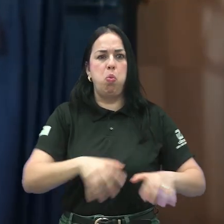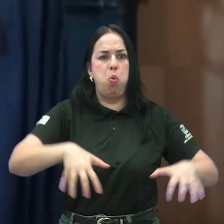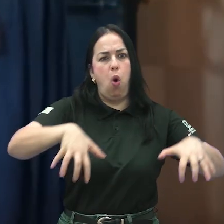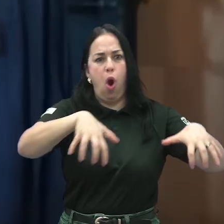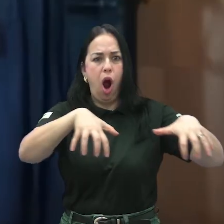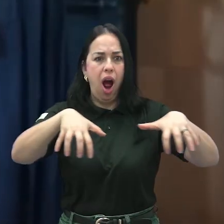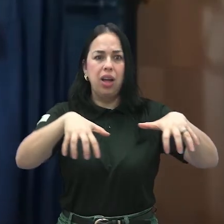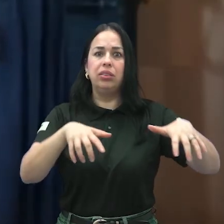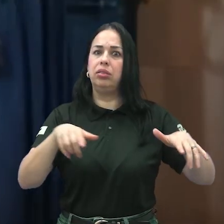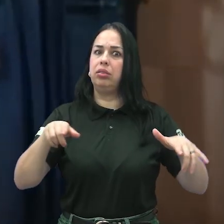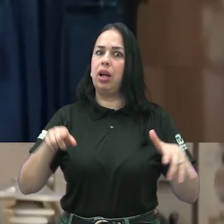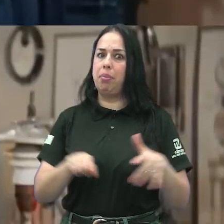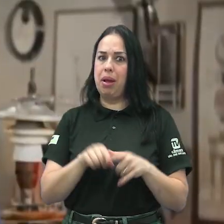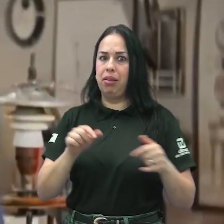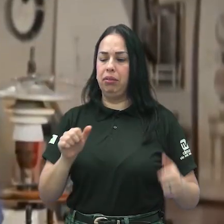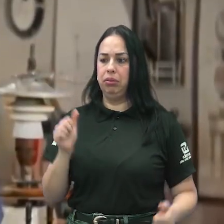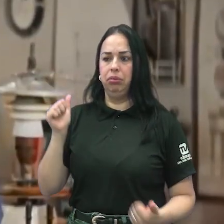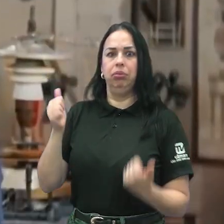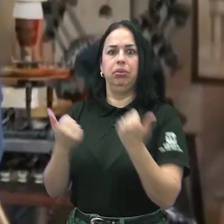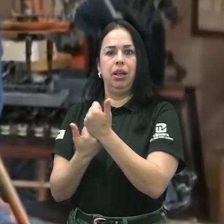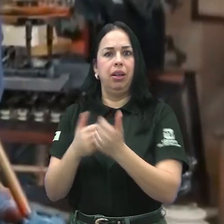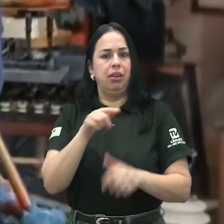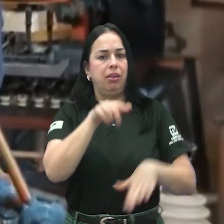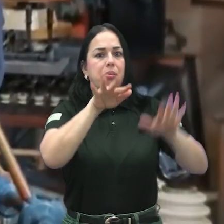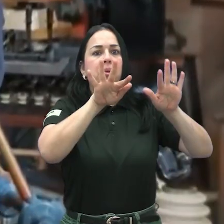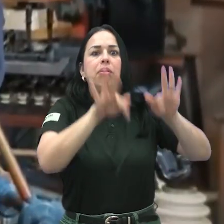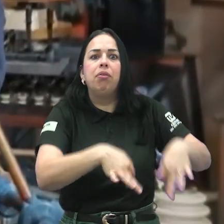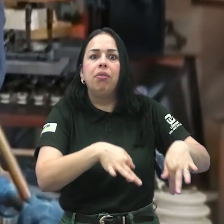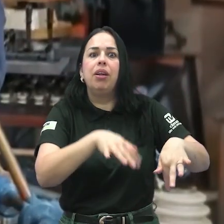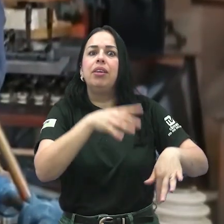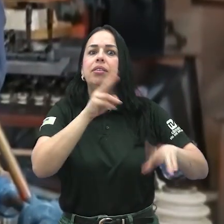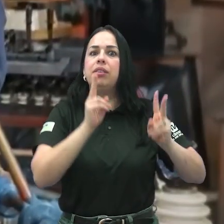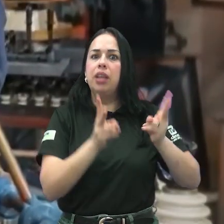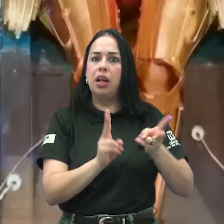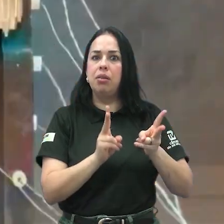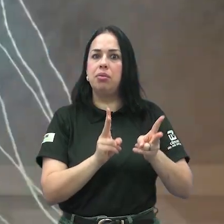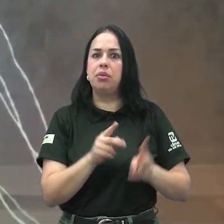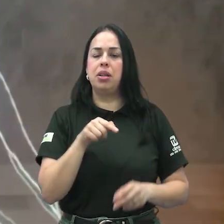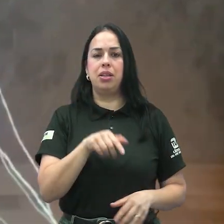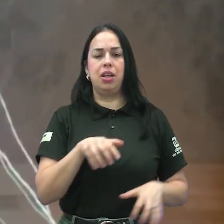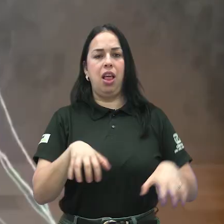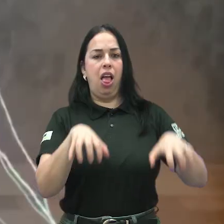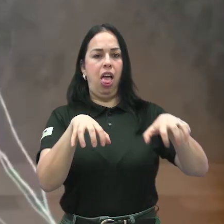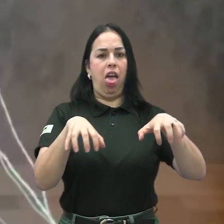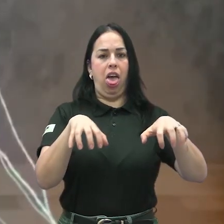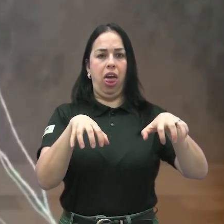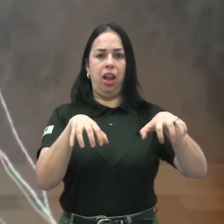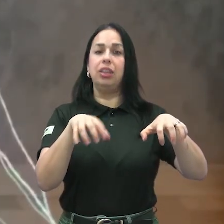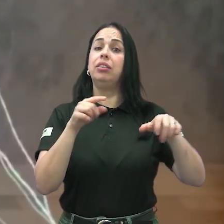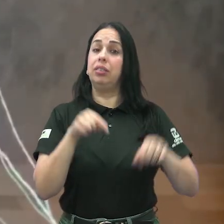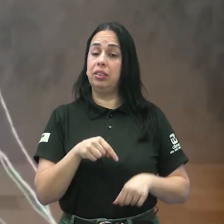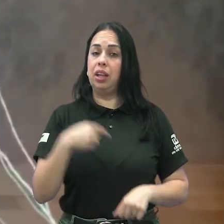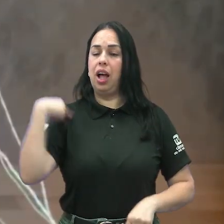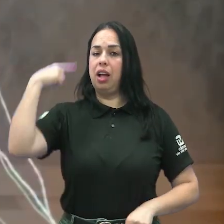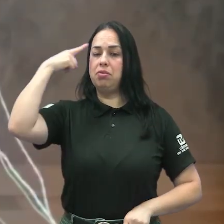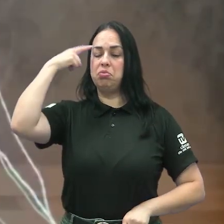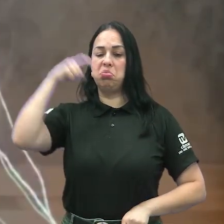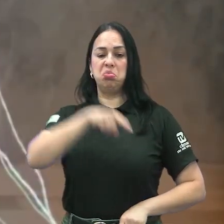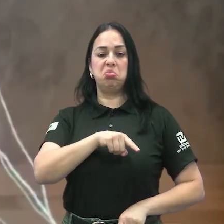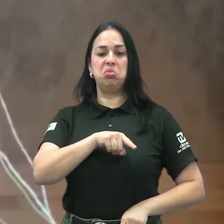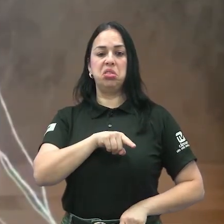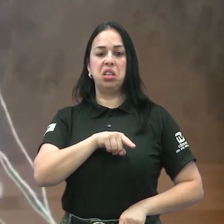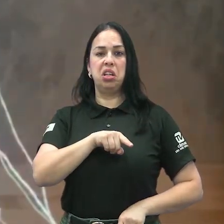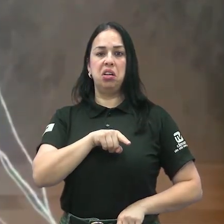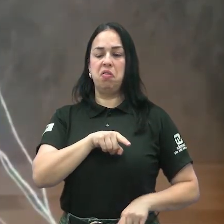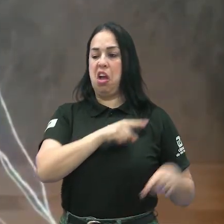monstros e ameaças. Sem contar que terminavam sempre com o complexo de Frankenstein, aquela ideia de que a criatura